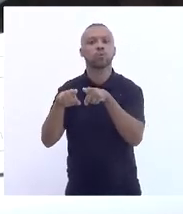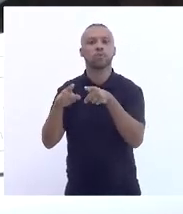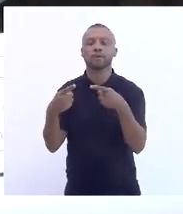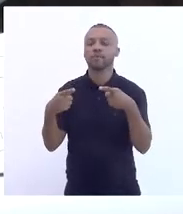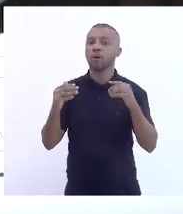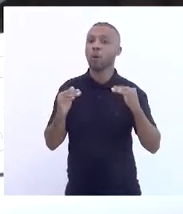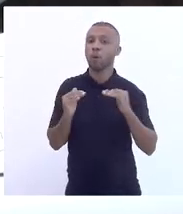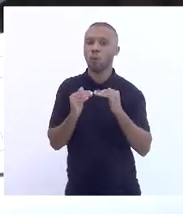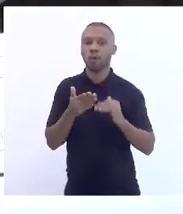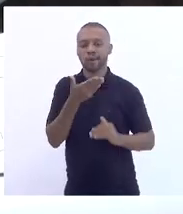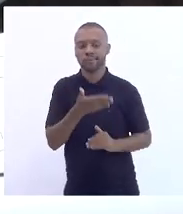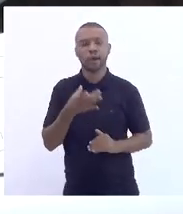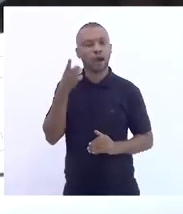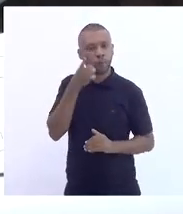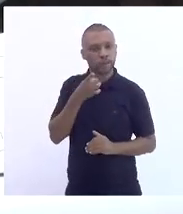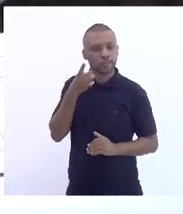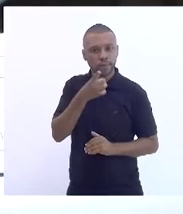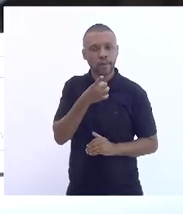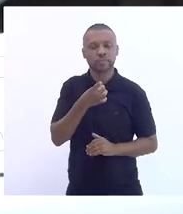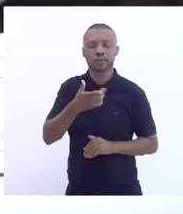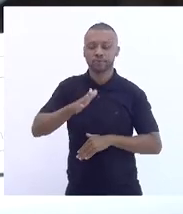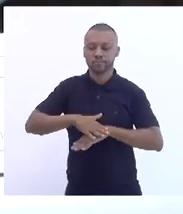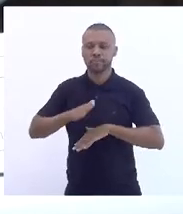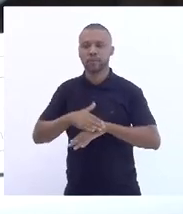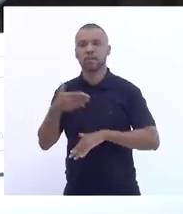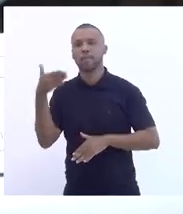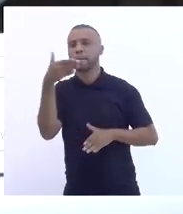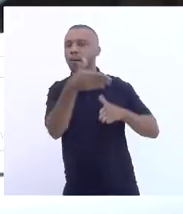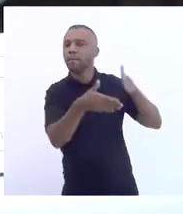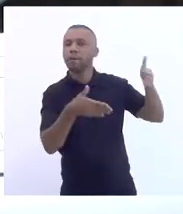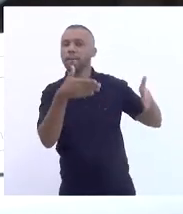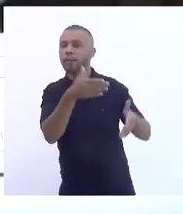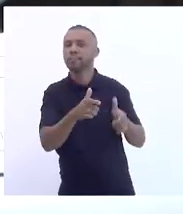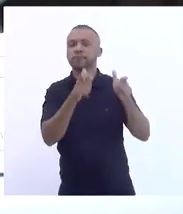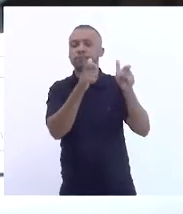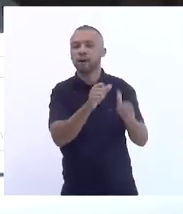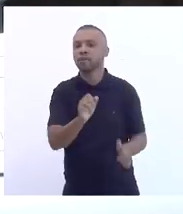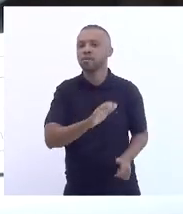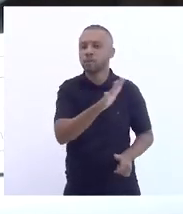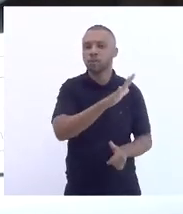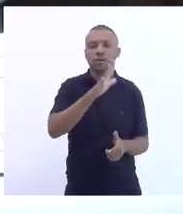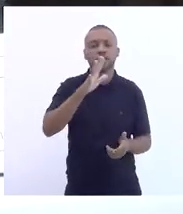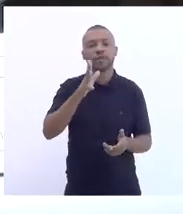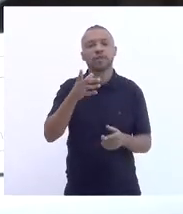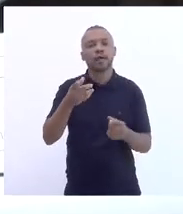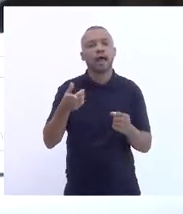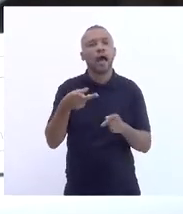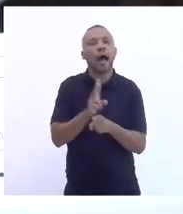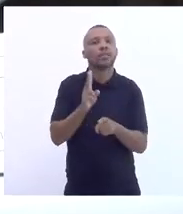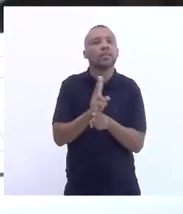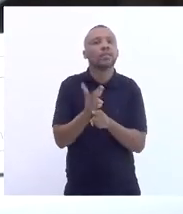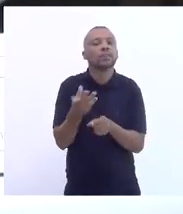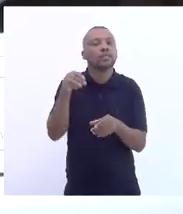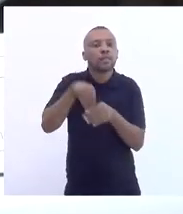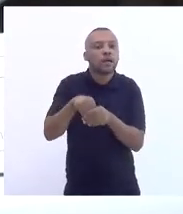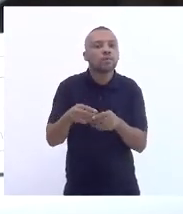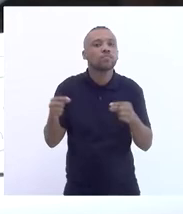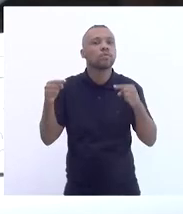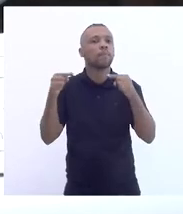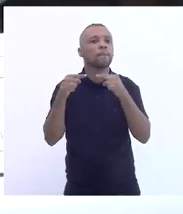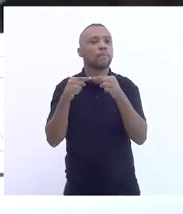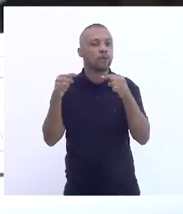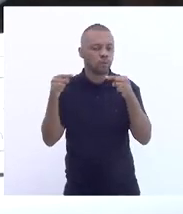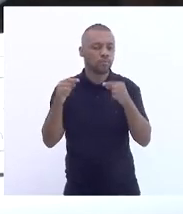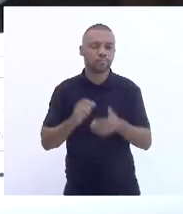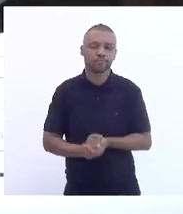parlamentares buscado e aos territórios atender dentro das potencialidades e dentro da sua atribuição aquilo que lhe cabe